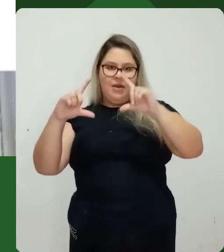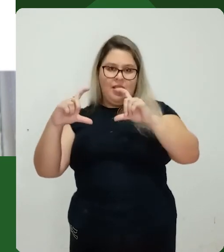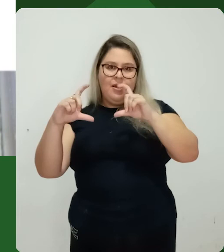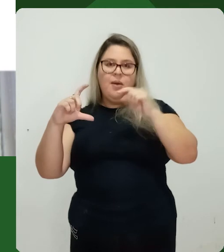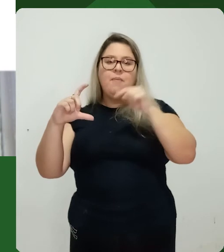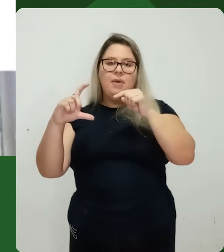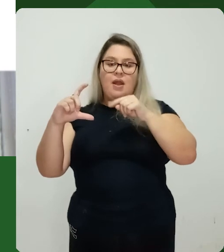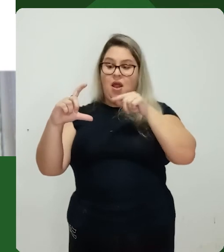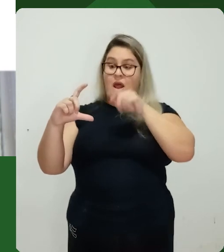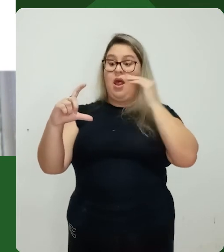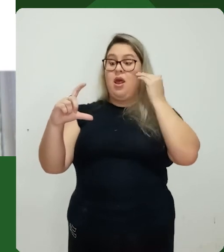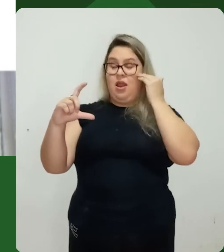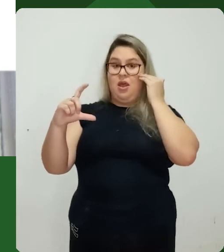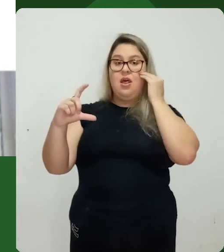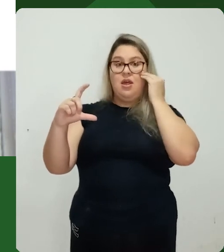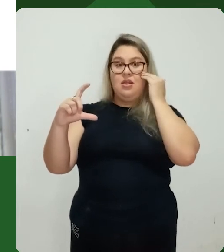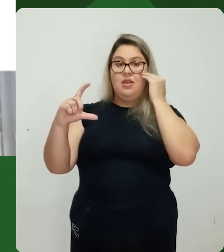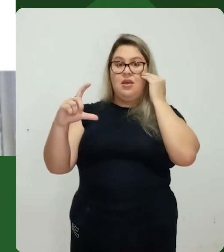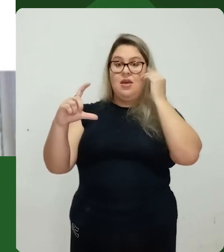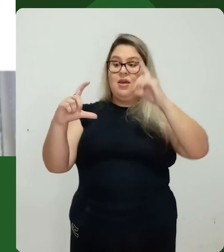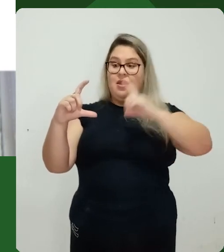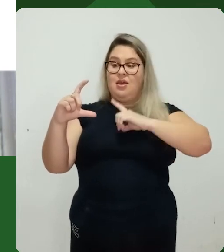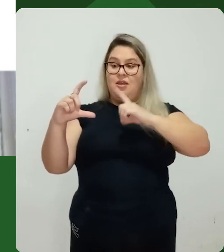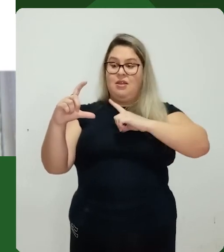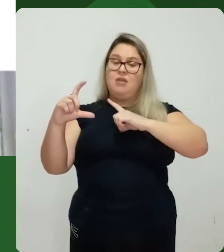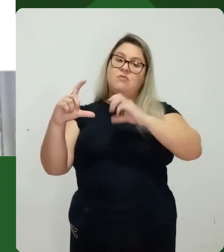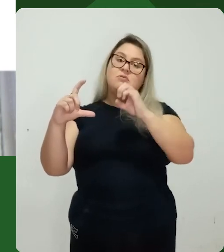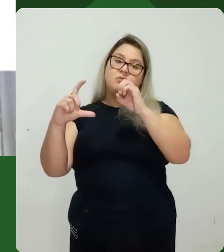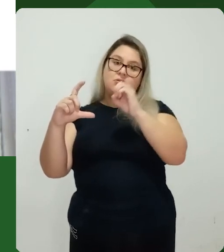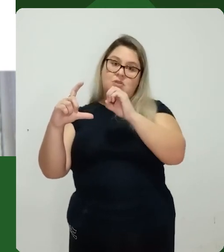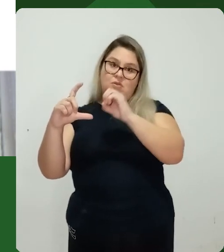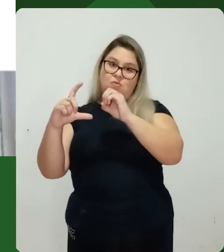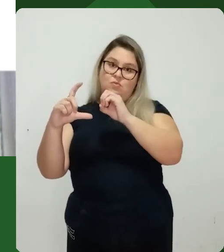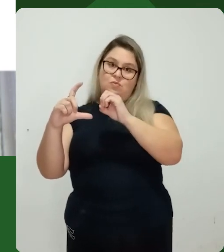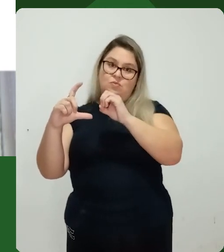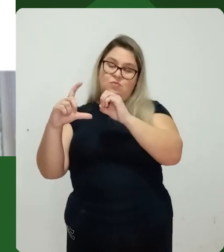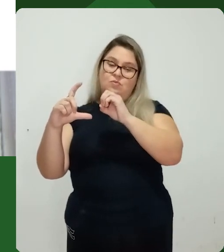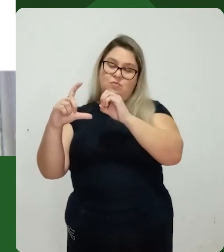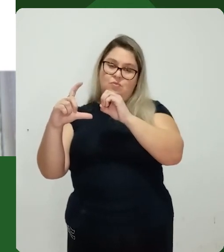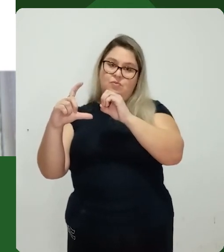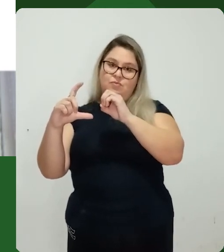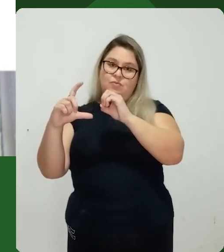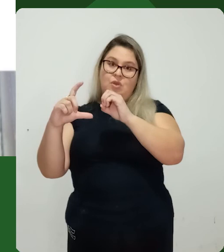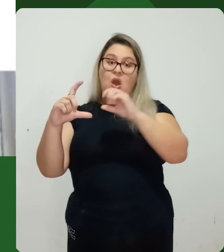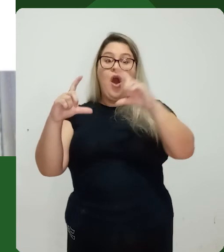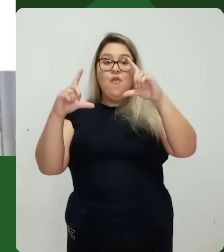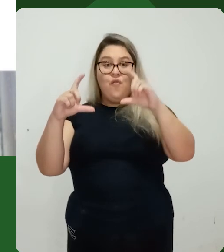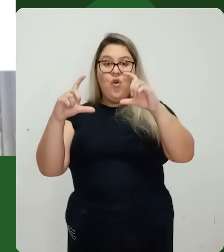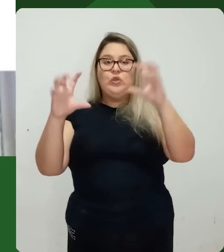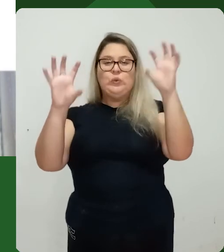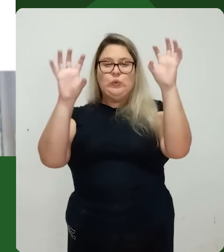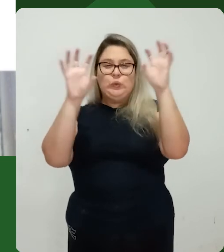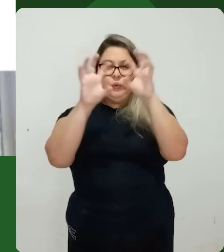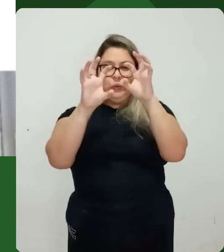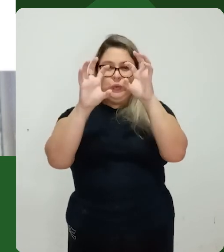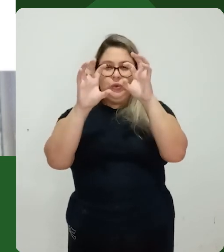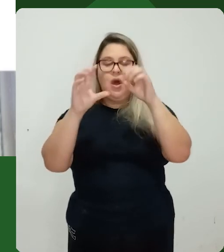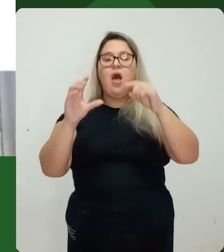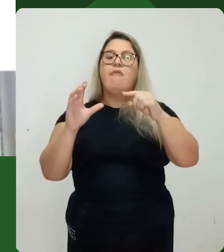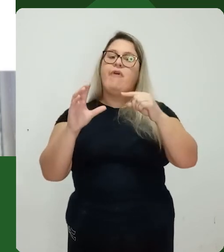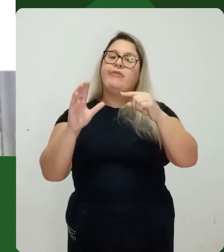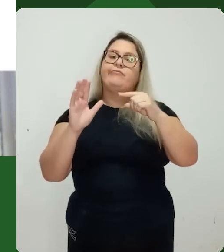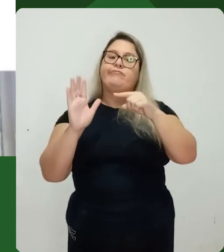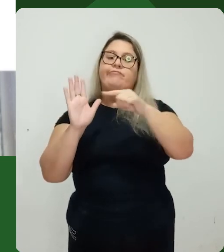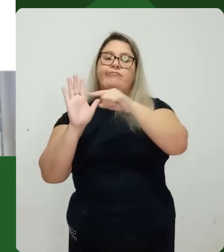o adequado. Uma fotografia bem exposta, ou seja, com a quantidade correta de luz para a câmera, tá? Para o que ela está entendendo,